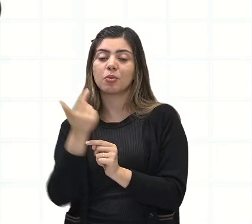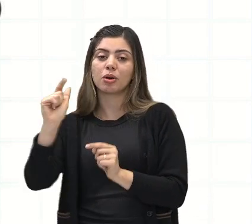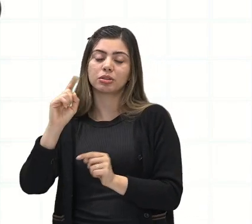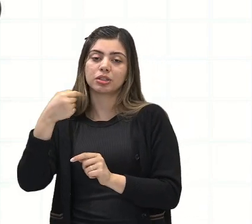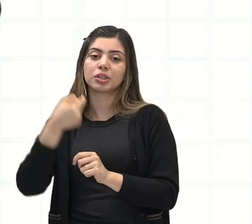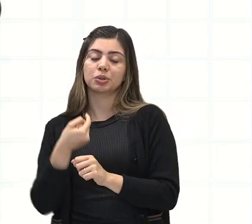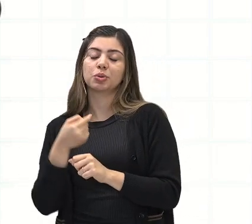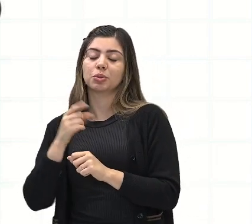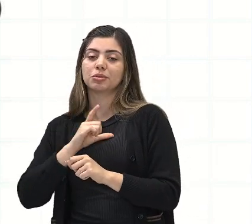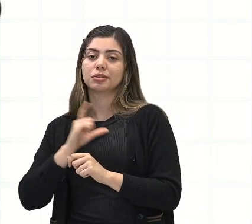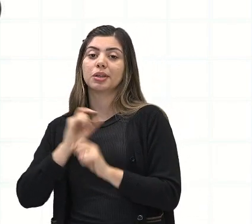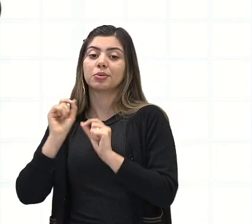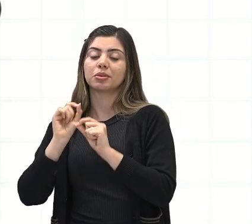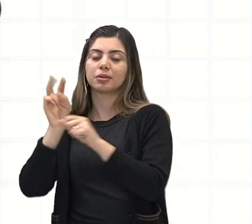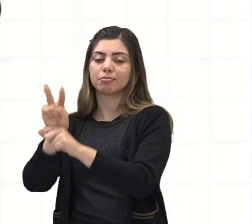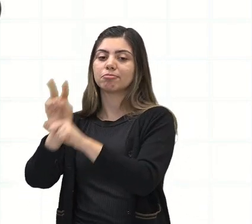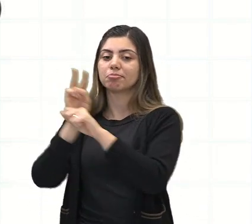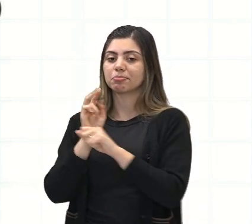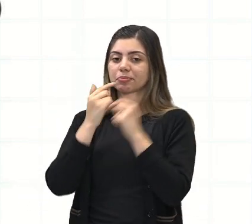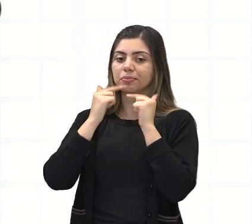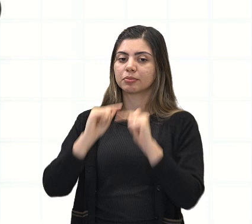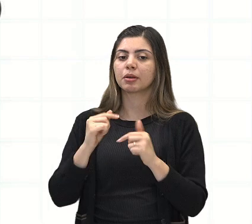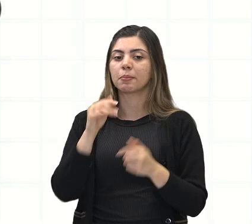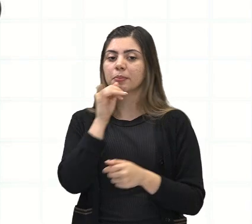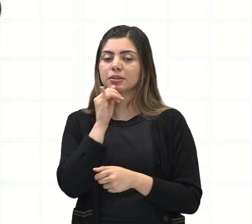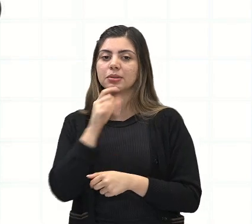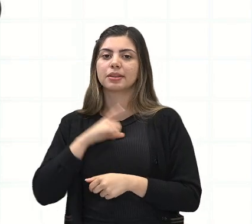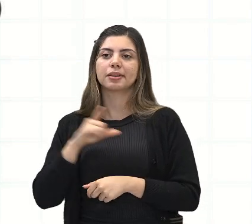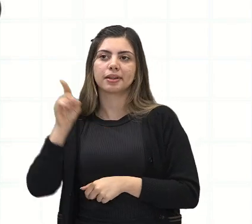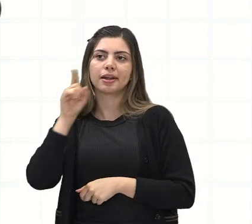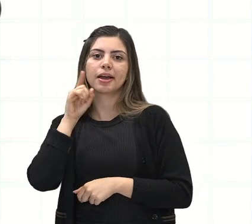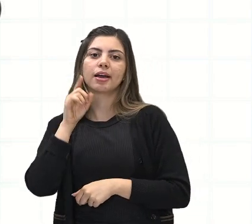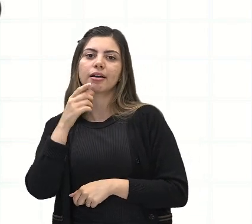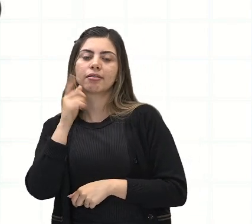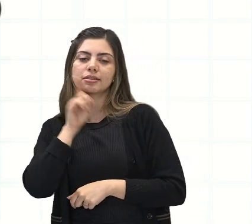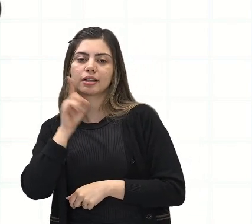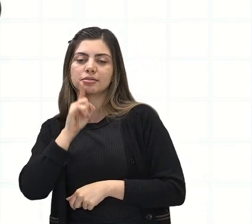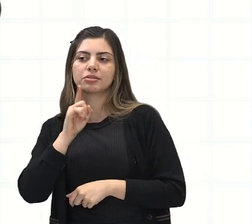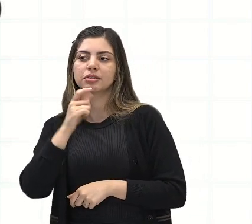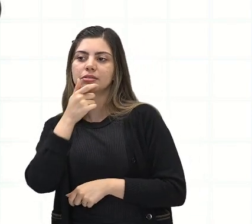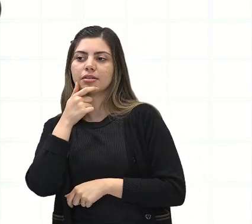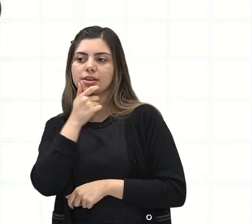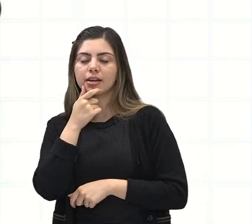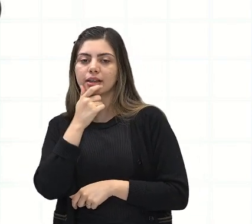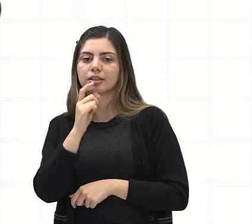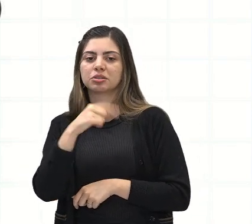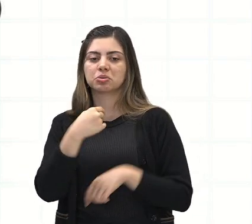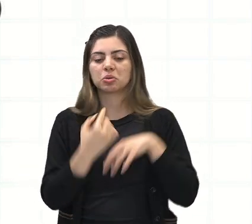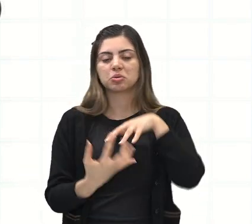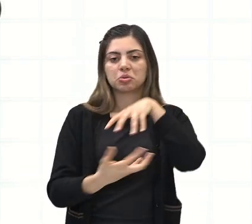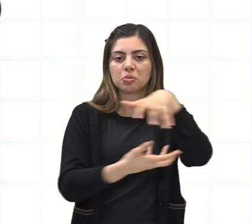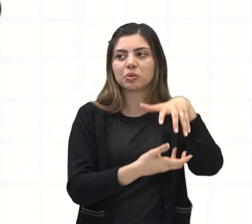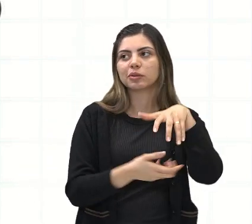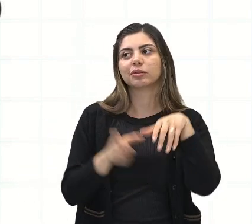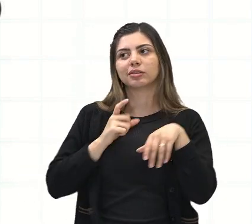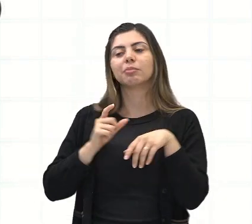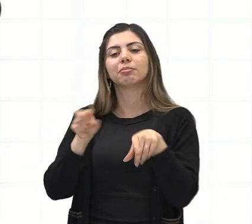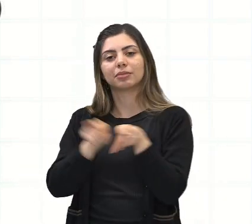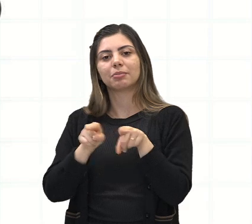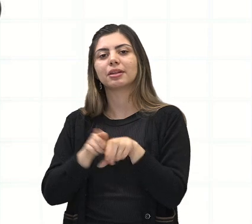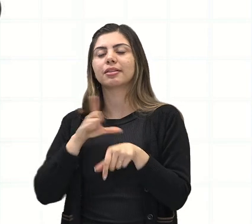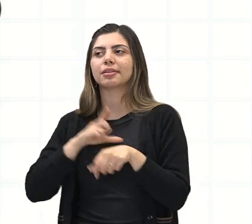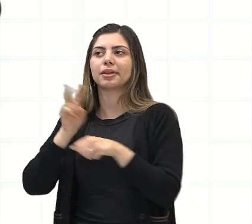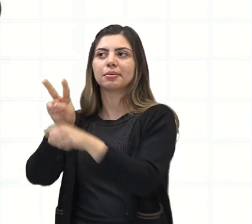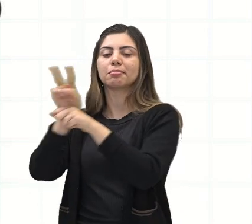foi ganhando e a influência no mundo, muitos países acabaram agregando também muitas palavras. Laser do inglês, lingerie